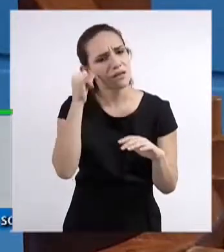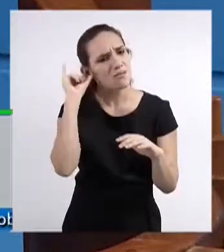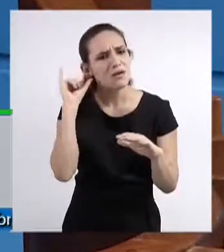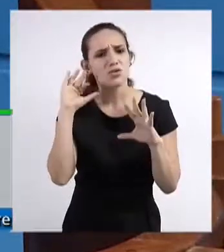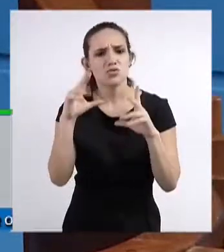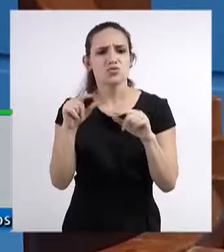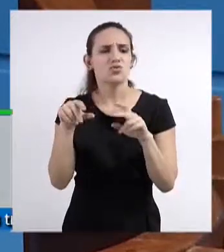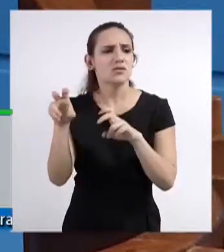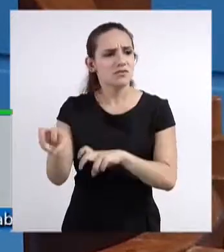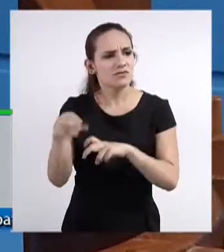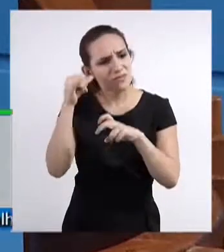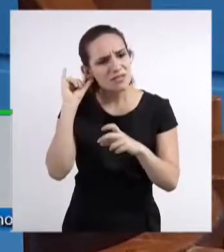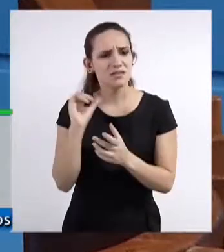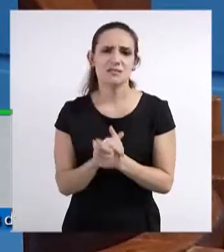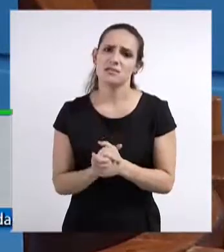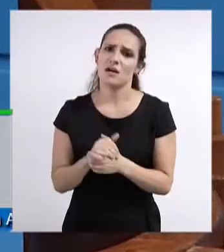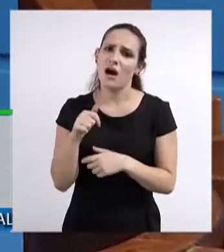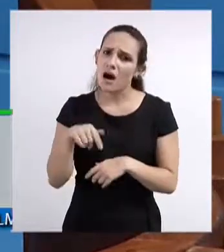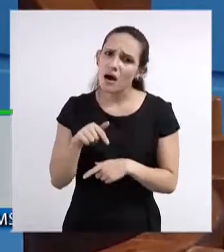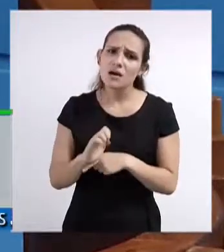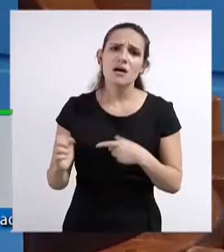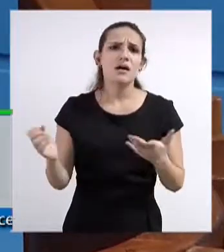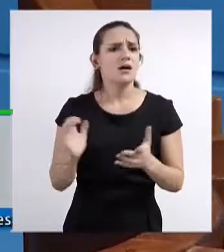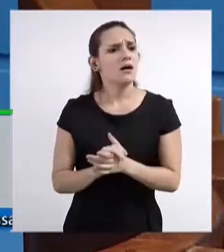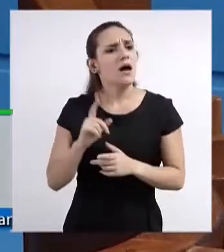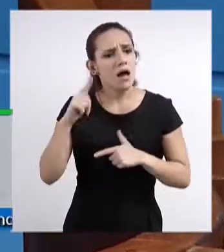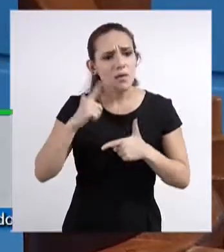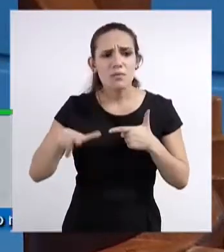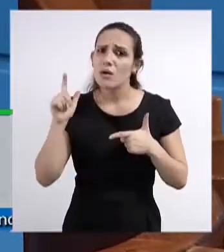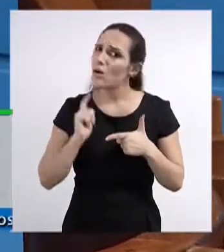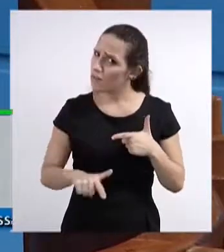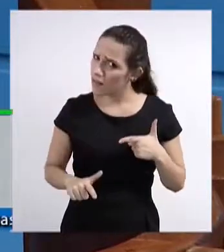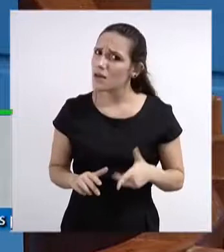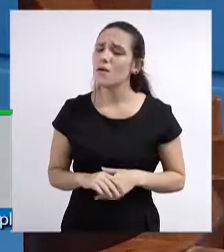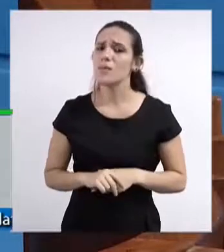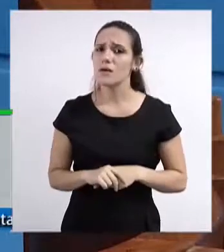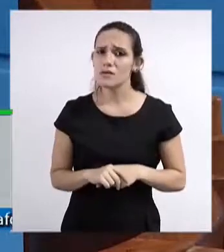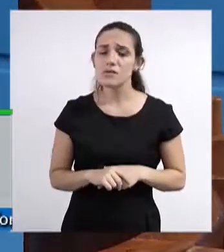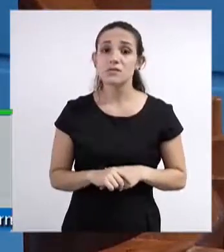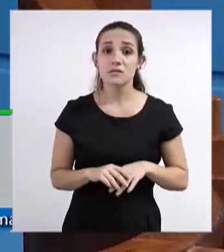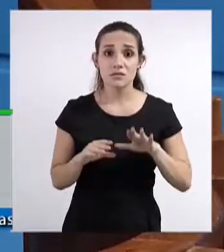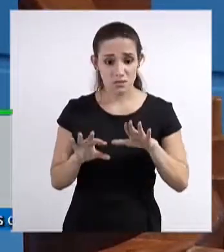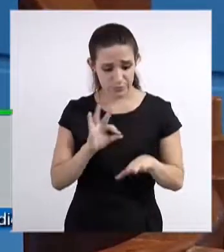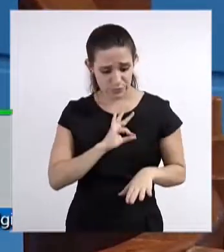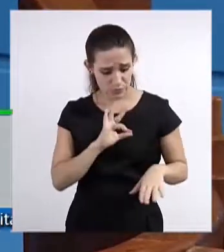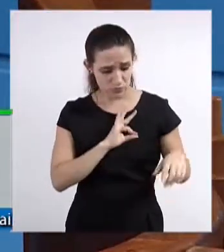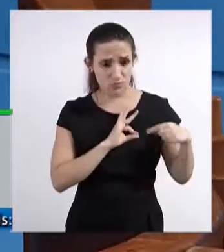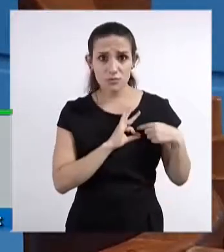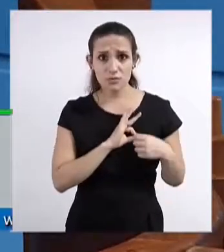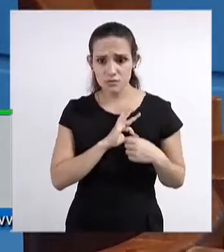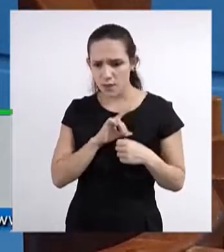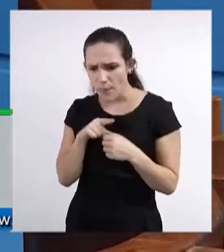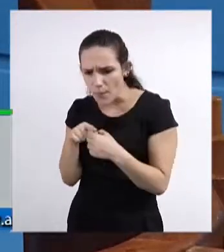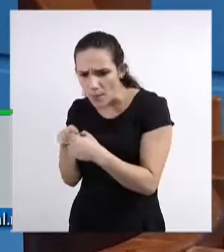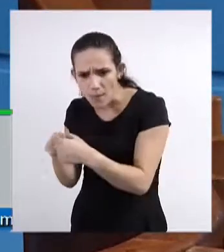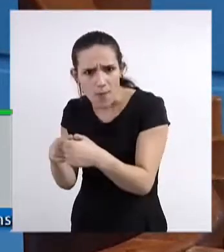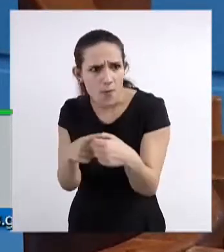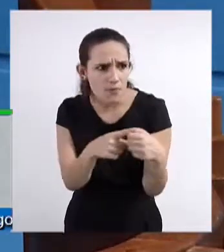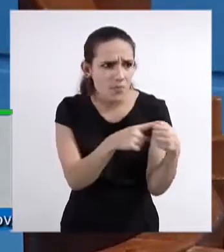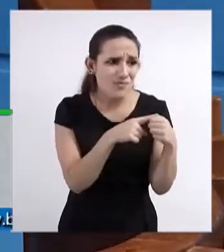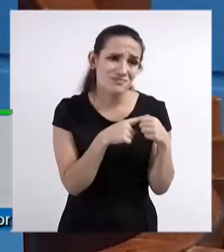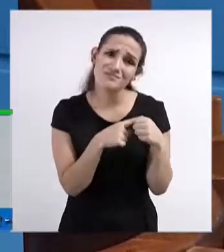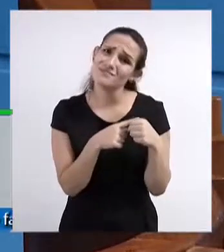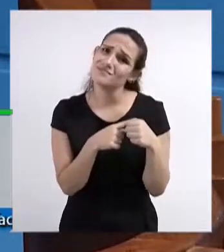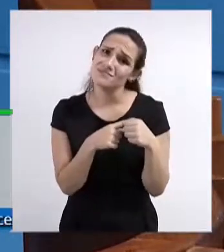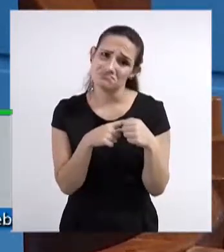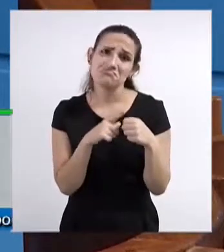de toda a região do estado. Infelizmente, é um problema crônico e a polícia local dos municípios, que é